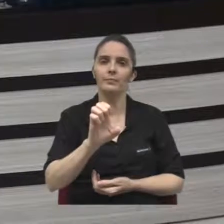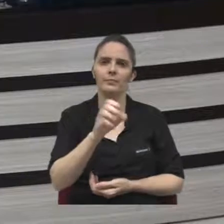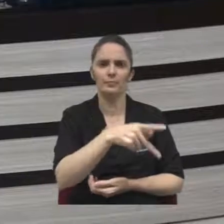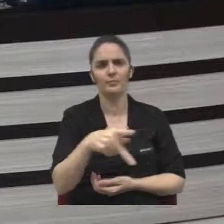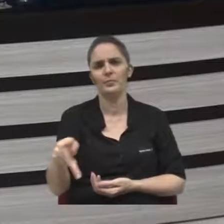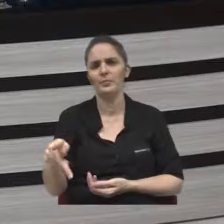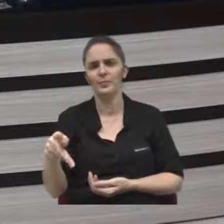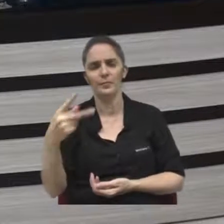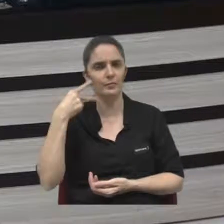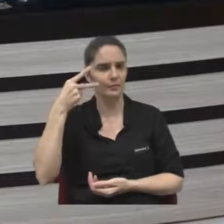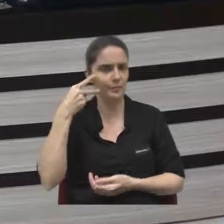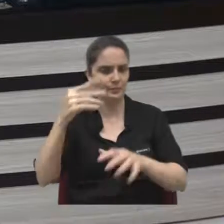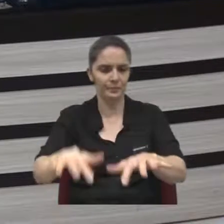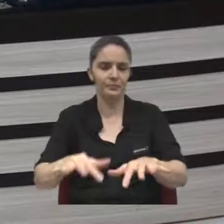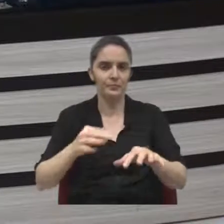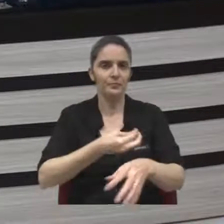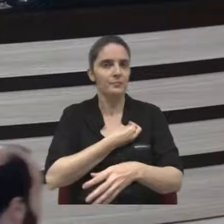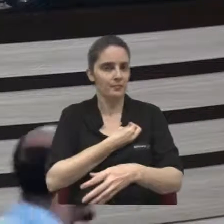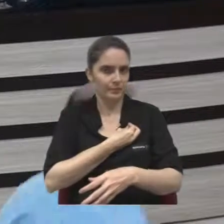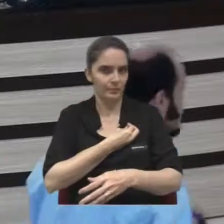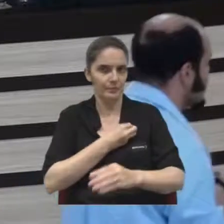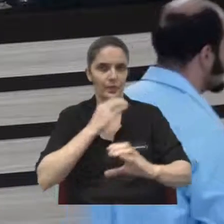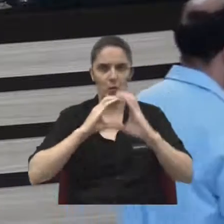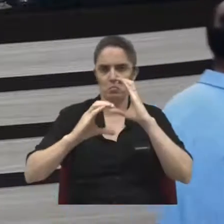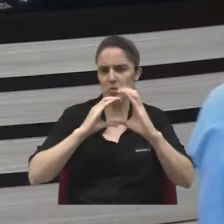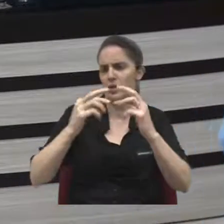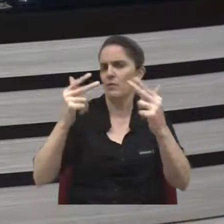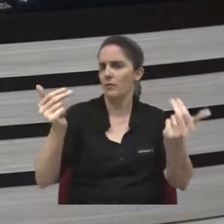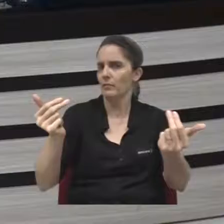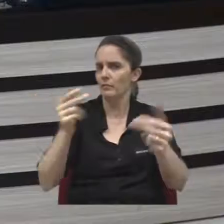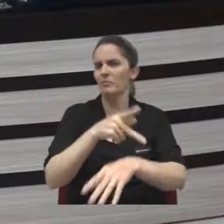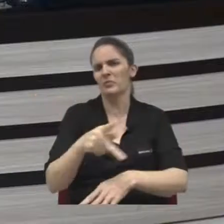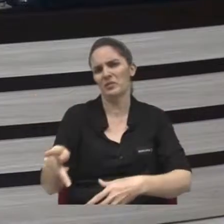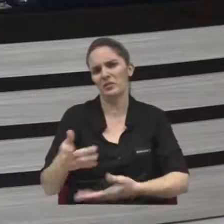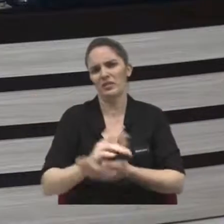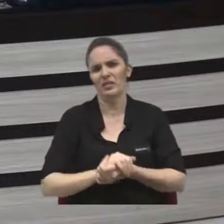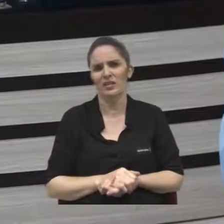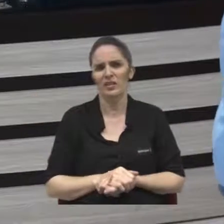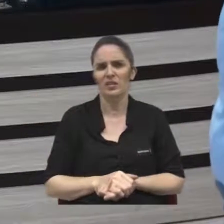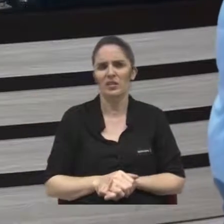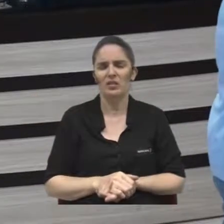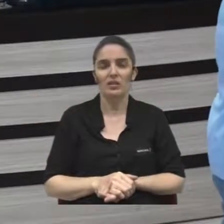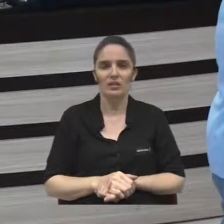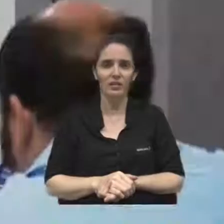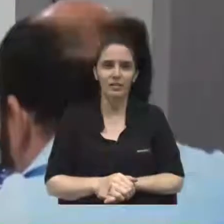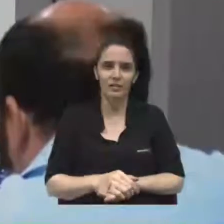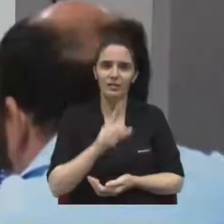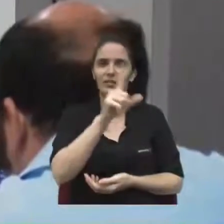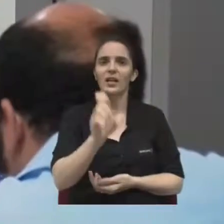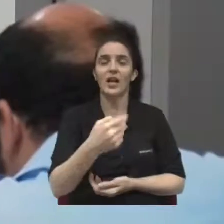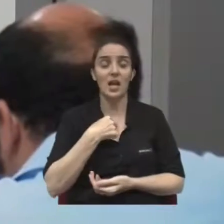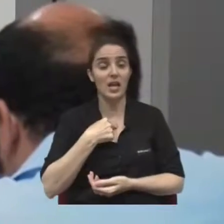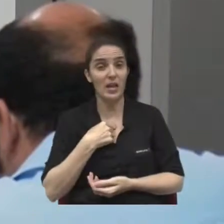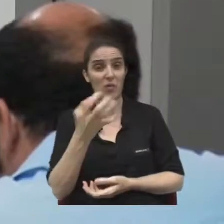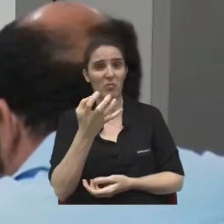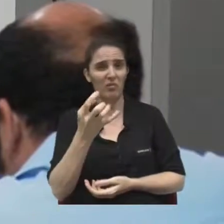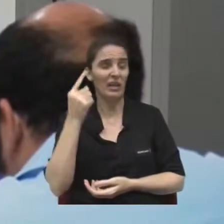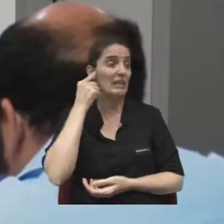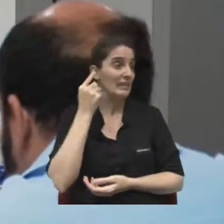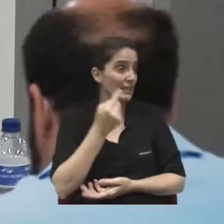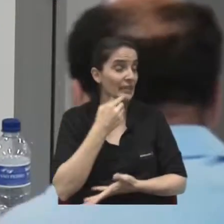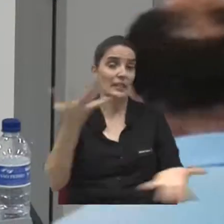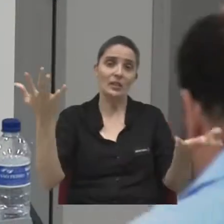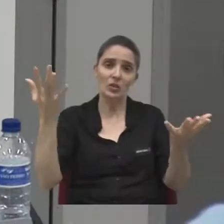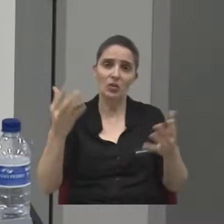por presente, meios de comunicação. Senhor presidente, tem hora que eu preferia ser surdo. Escuto cada besteira aqui no plenário, que é um negócio